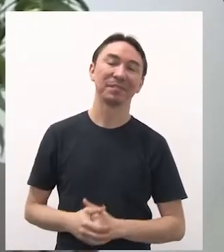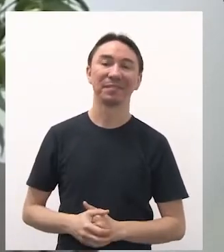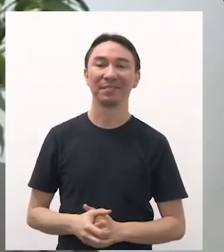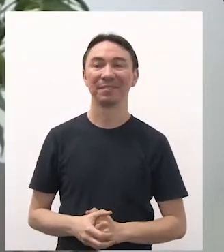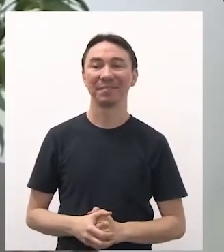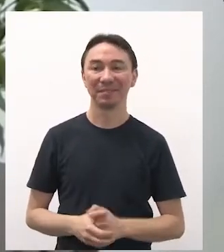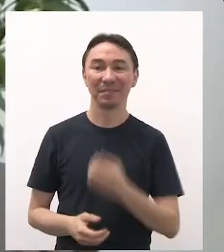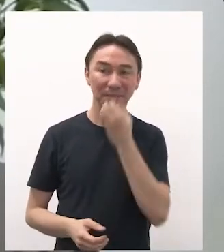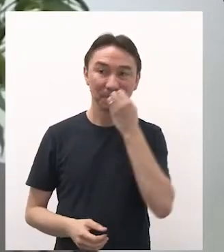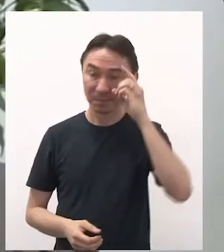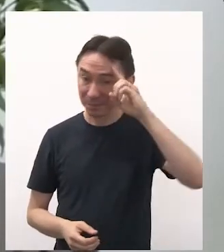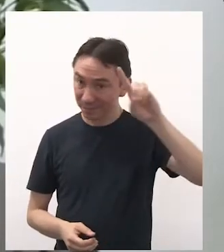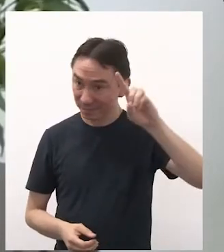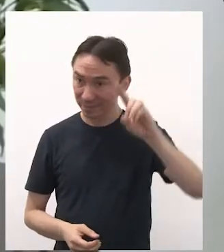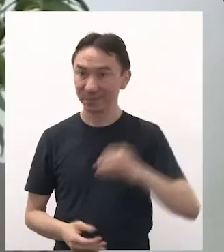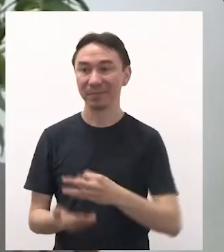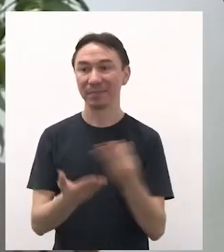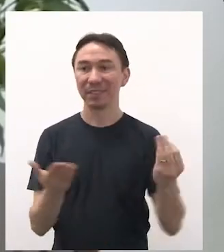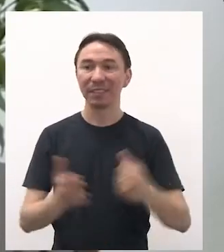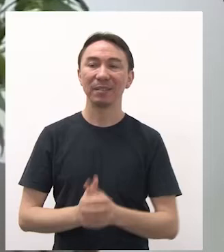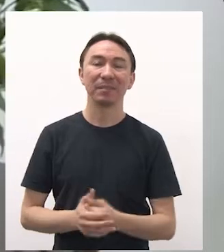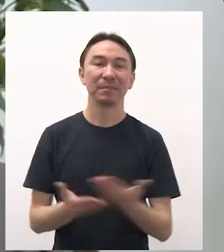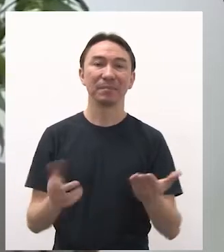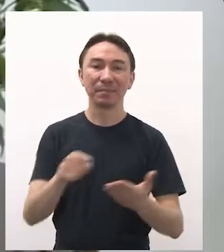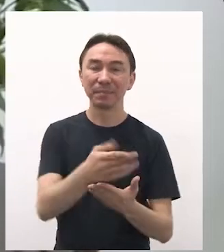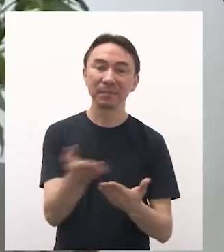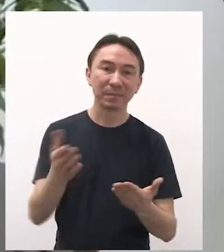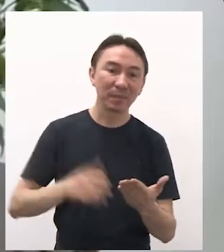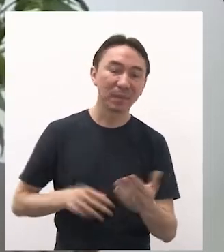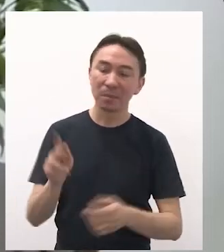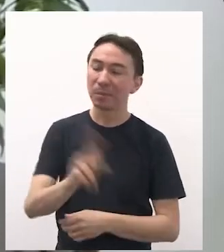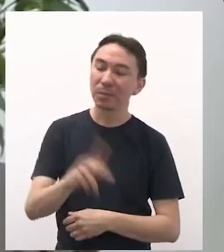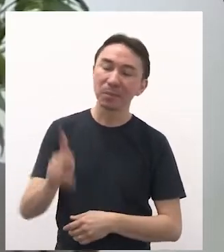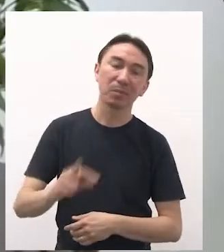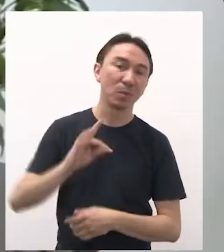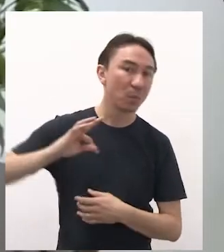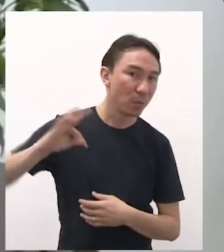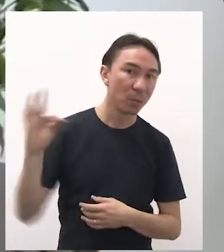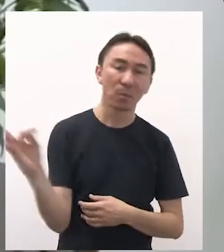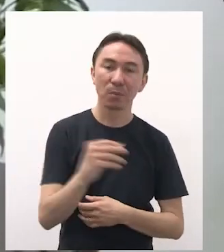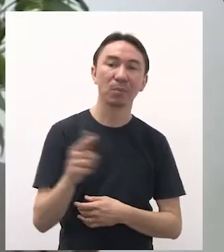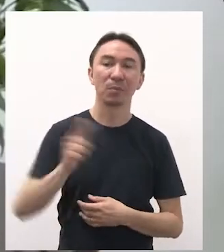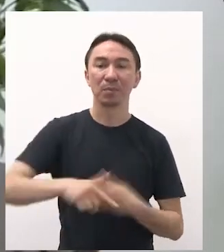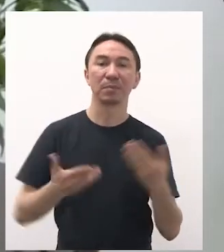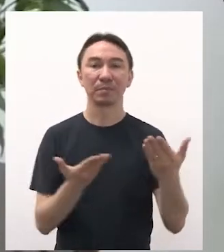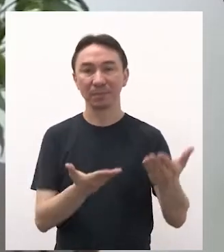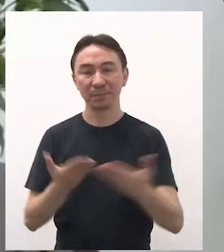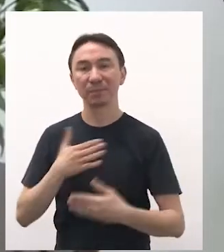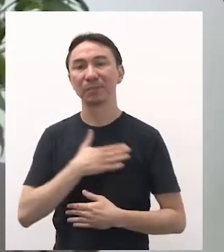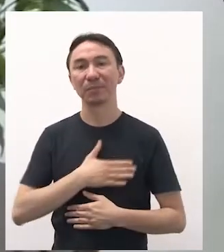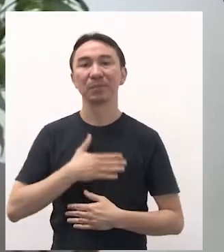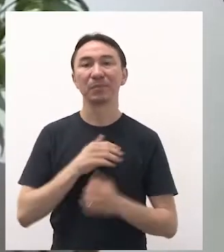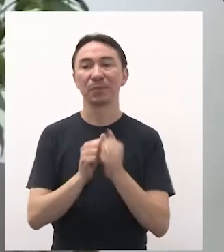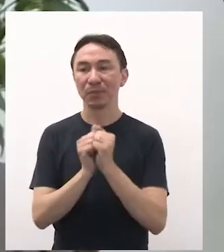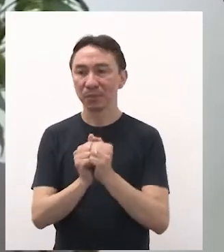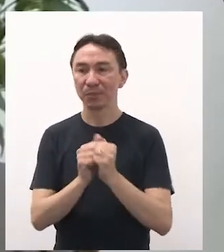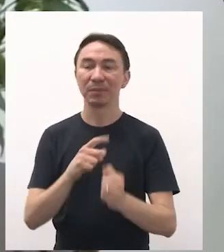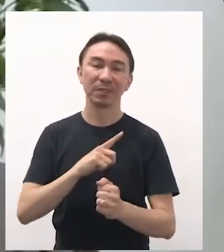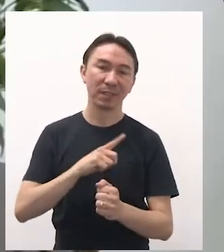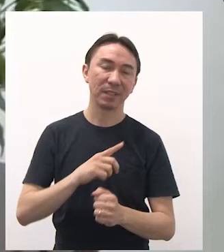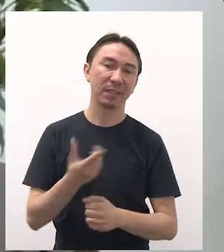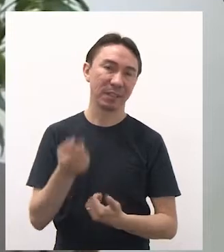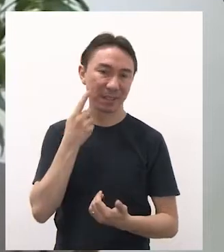Bom dia, professores e professoras. Mais uma vez estamos juntos nesse momento para o TPC de linguagens.